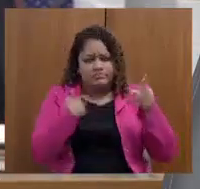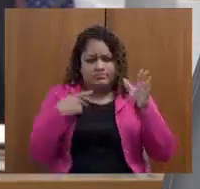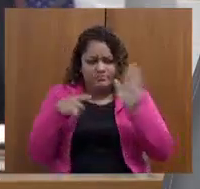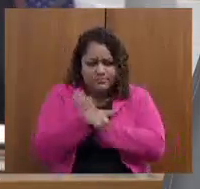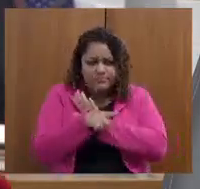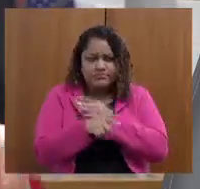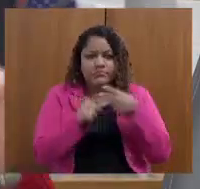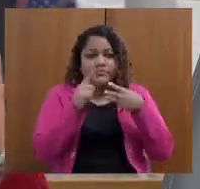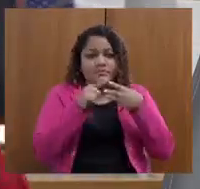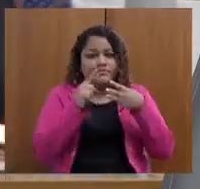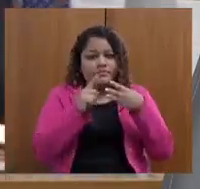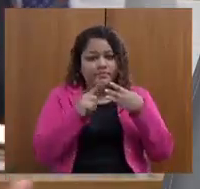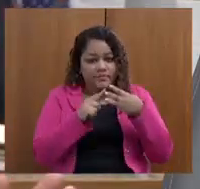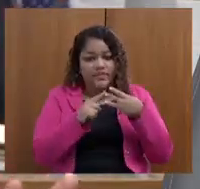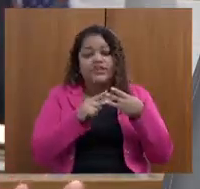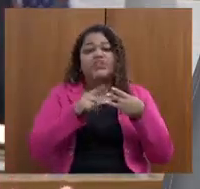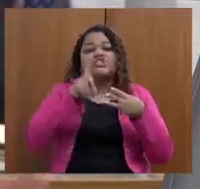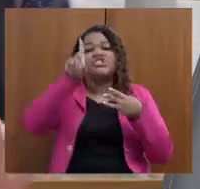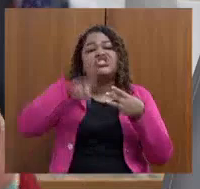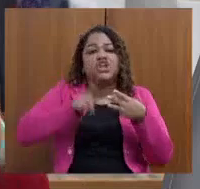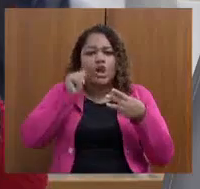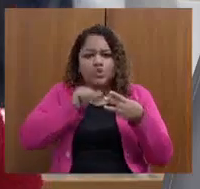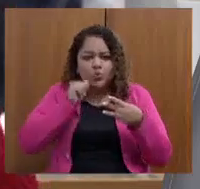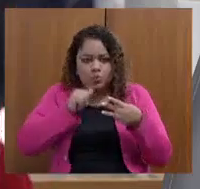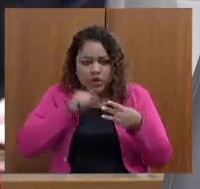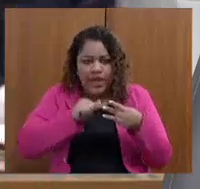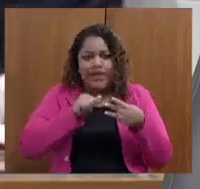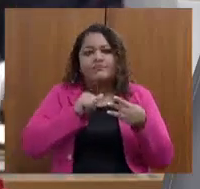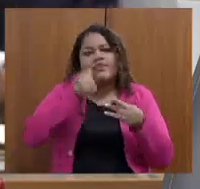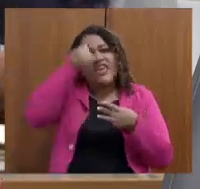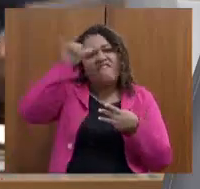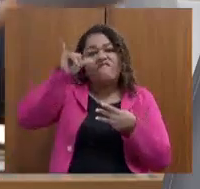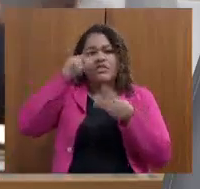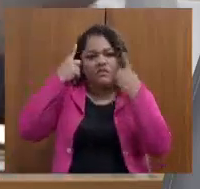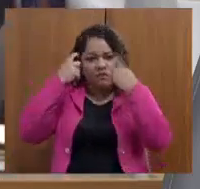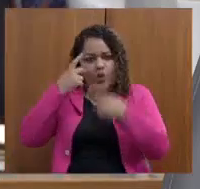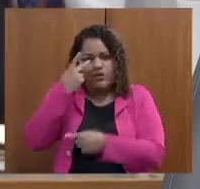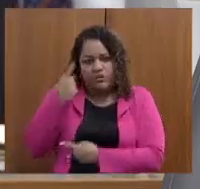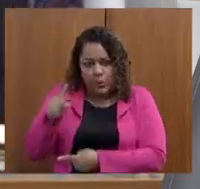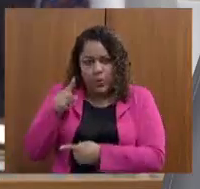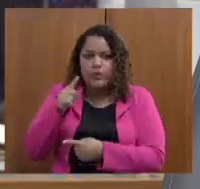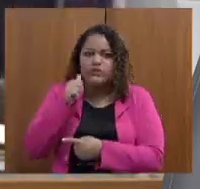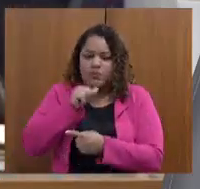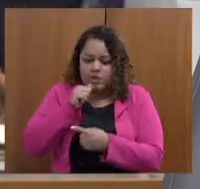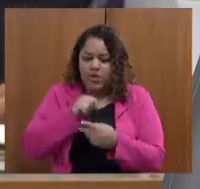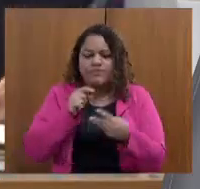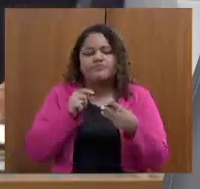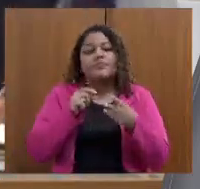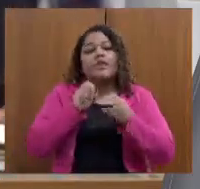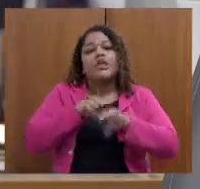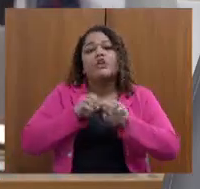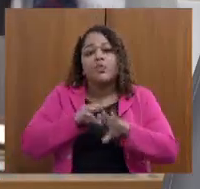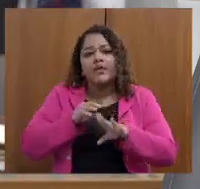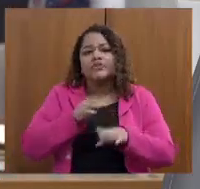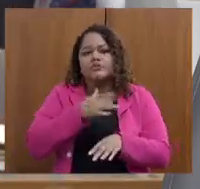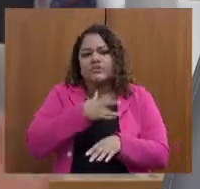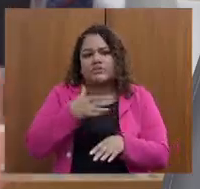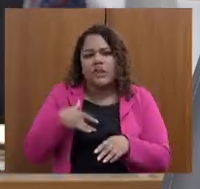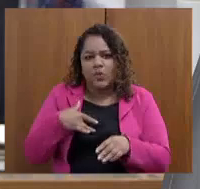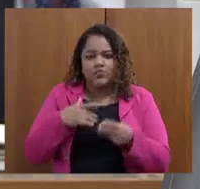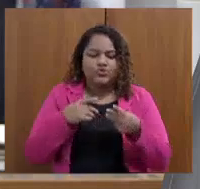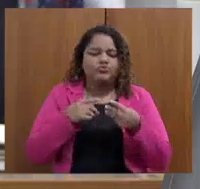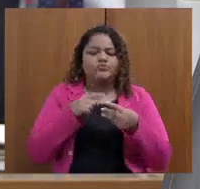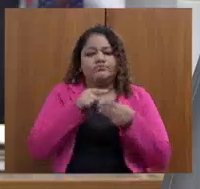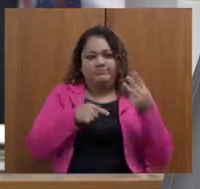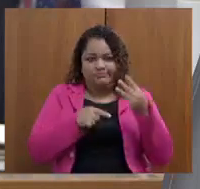direitos da mulher violência né contra as mulheres educação e saúde em relação ao Vale é do lítio